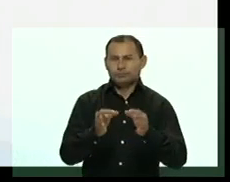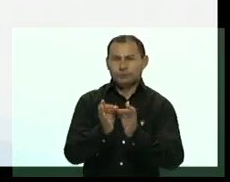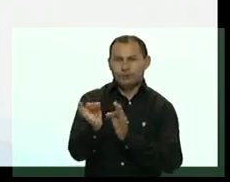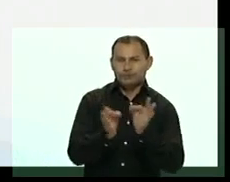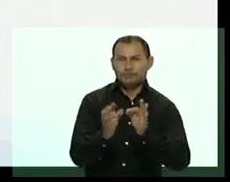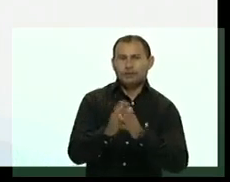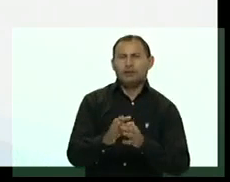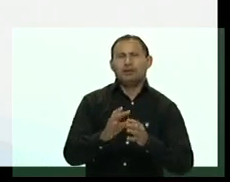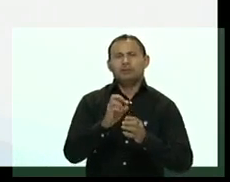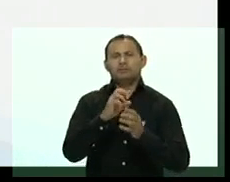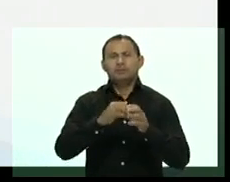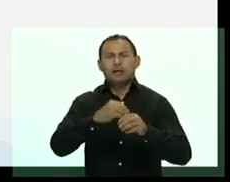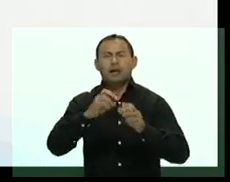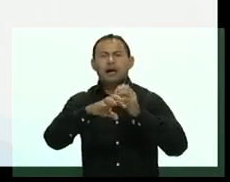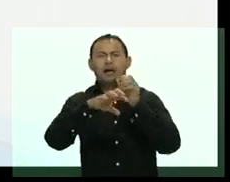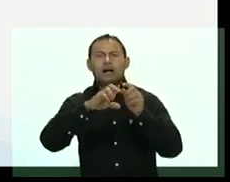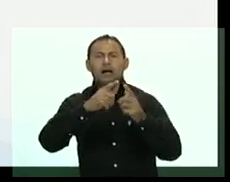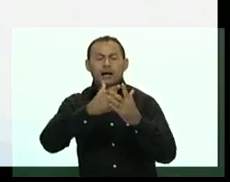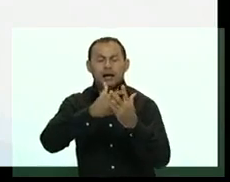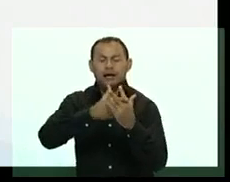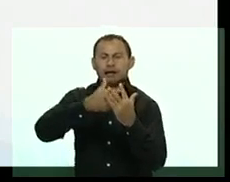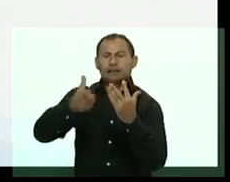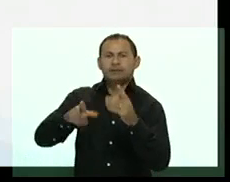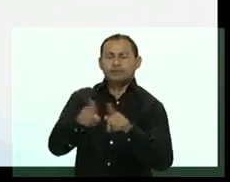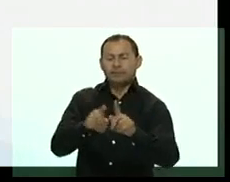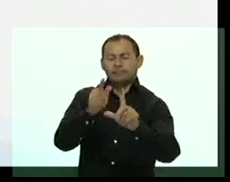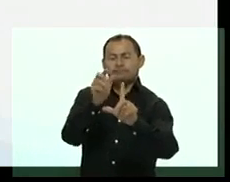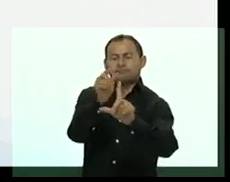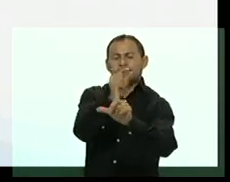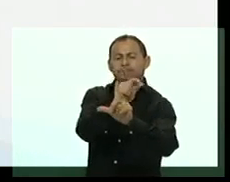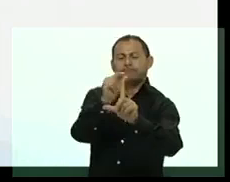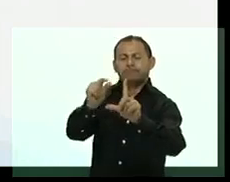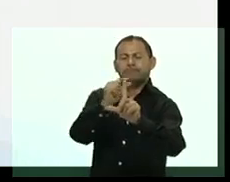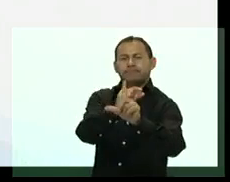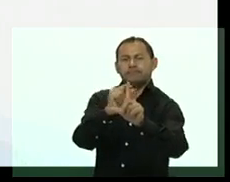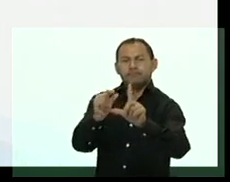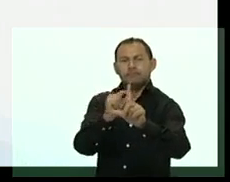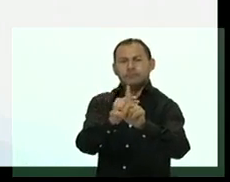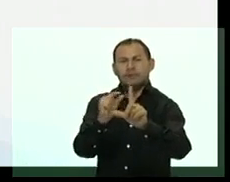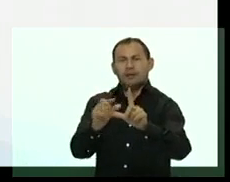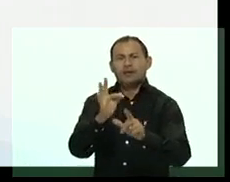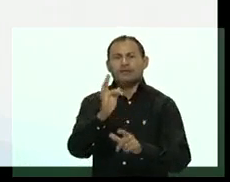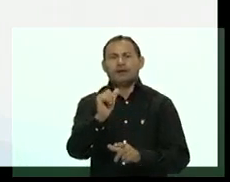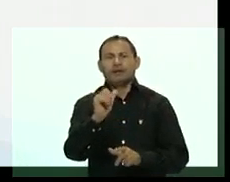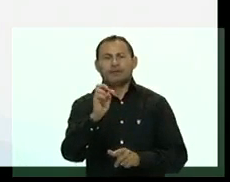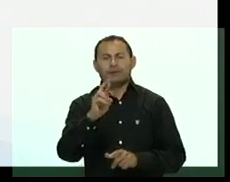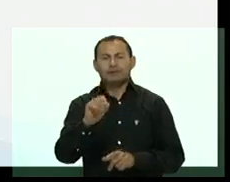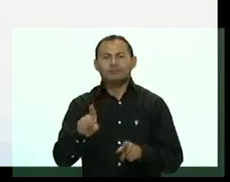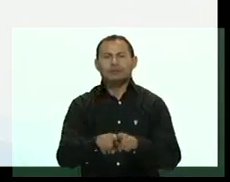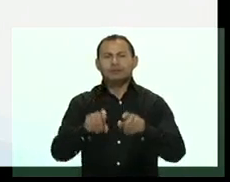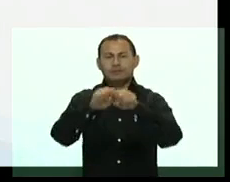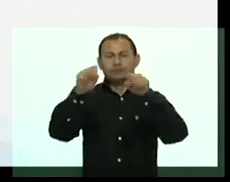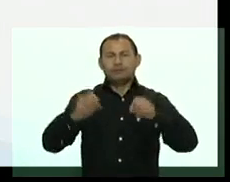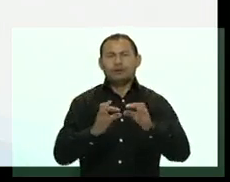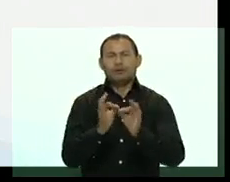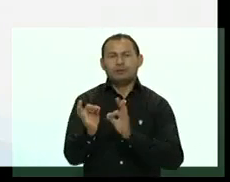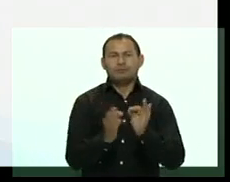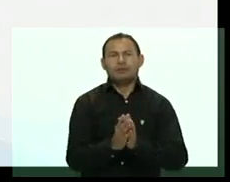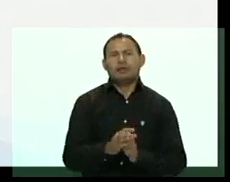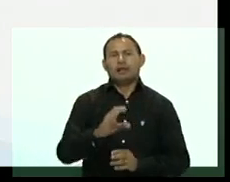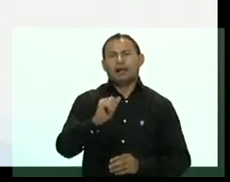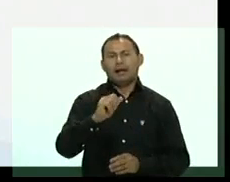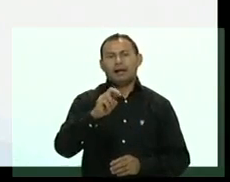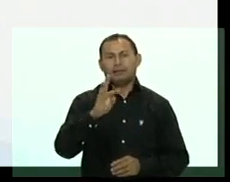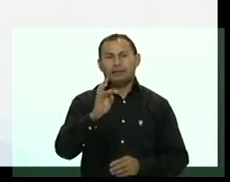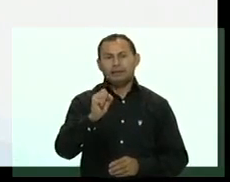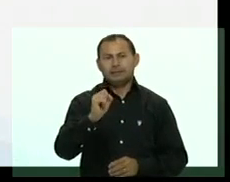conjunto-solução, que são as suas raízes, a parte da fatoração, produtos notáveis, sistema de coordenadas cartesianas,